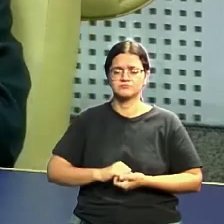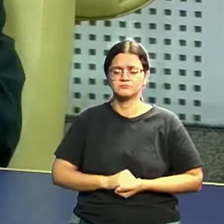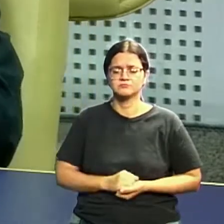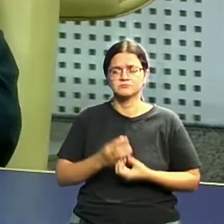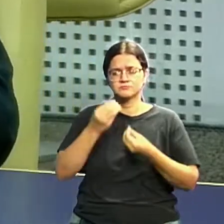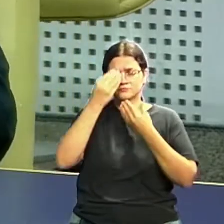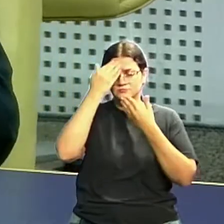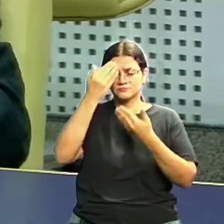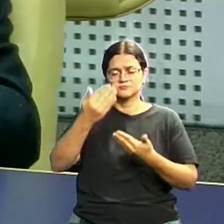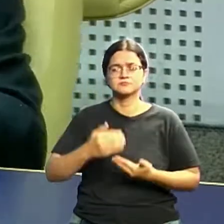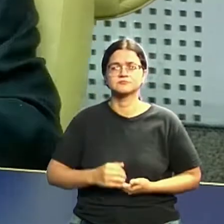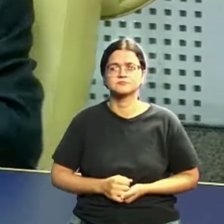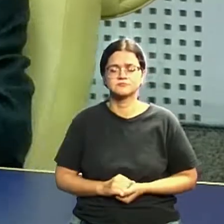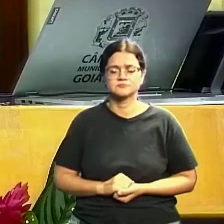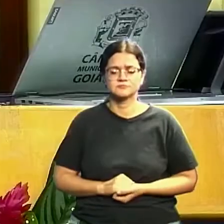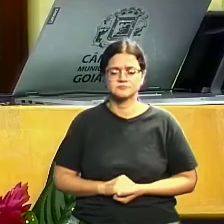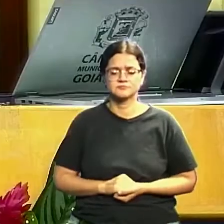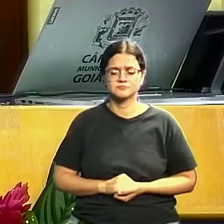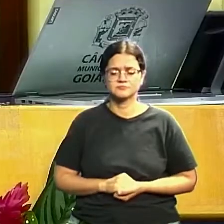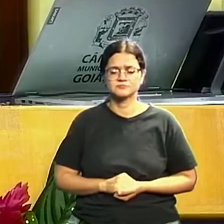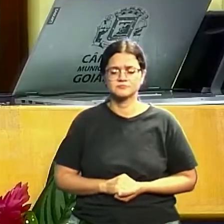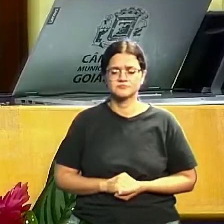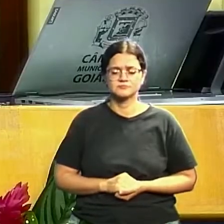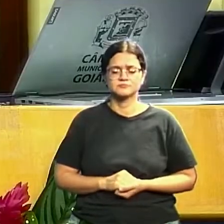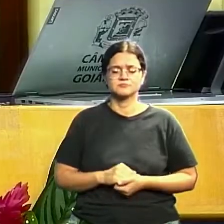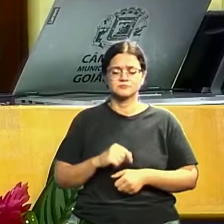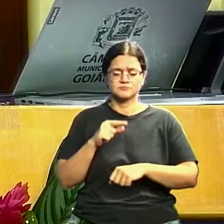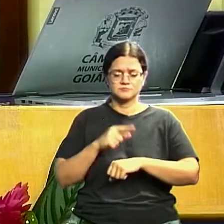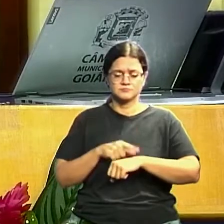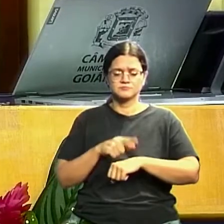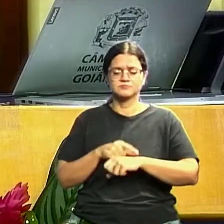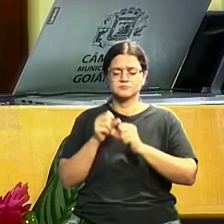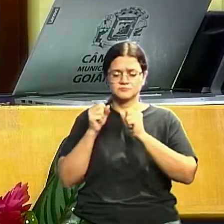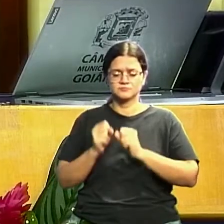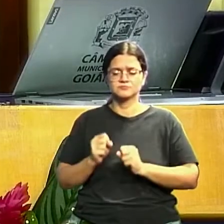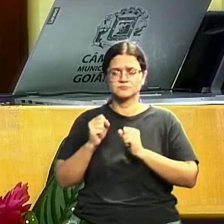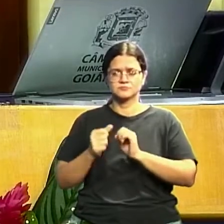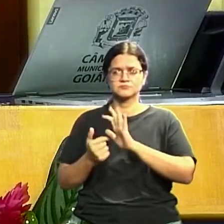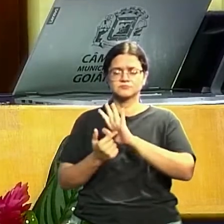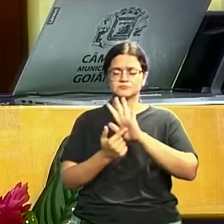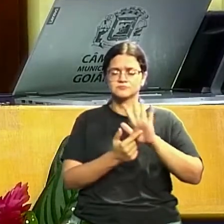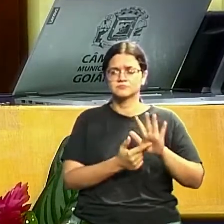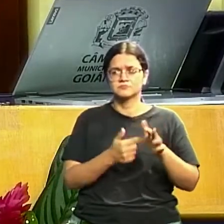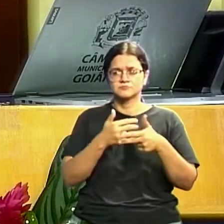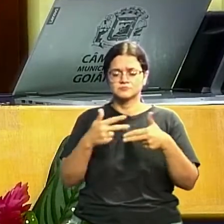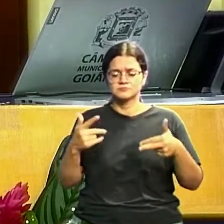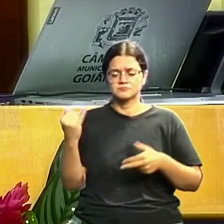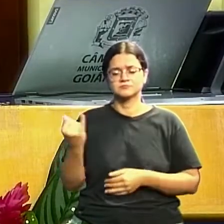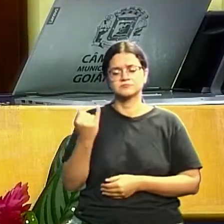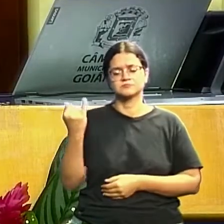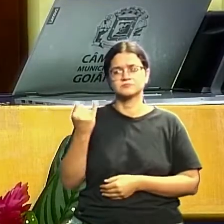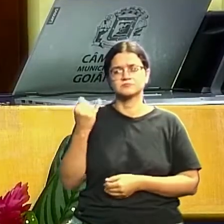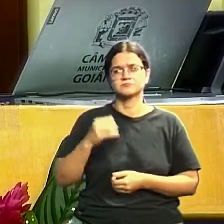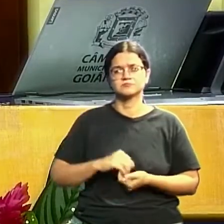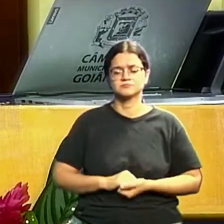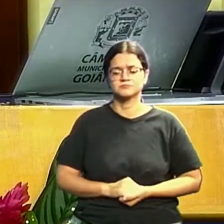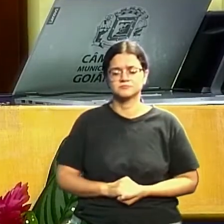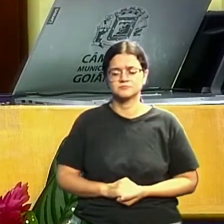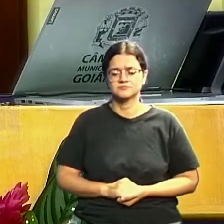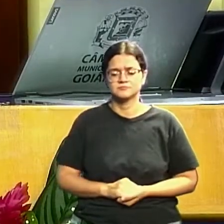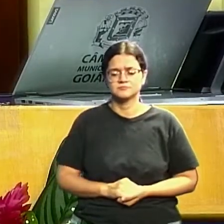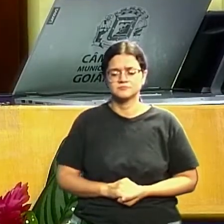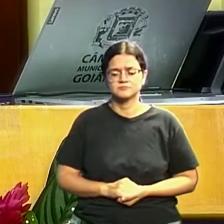Parque Ateneu. Muito obrigado, presidente. Momento ainda é oportuno para a apresentação de matérias.